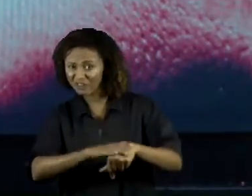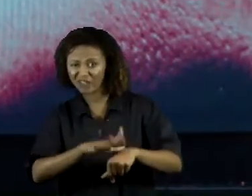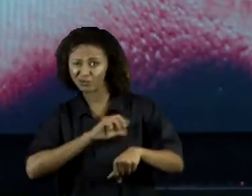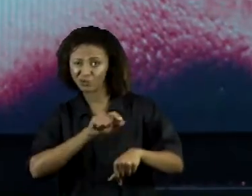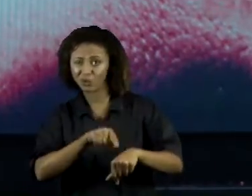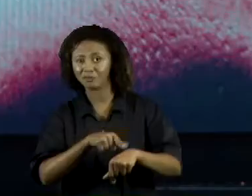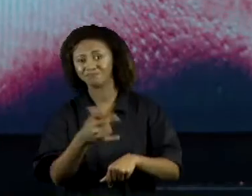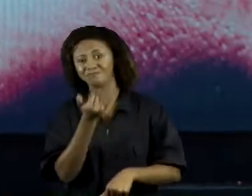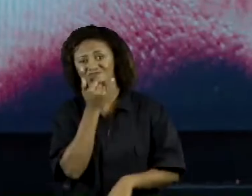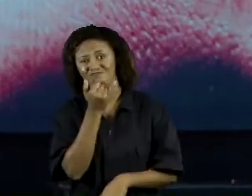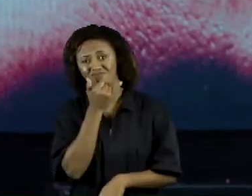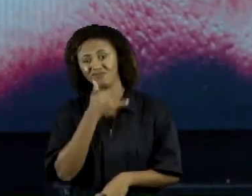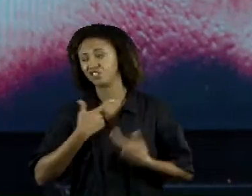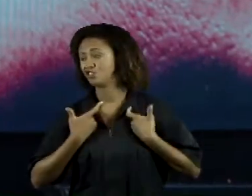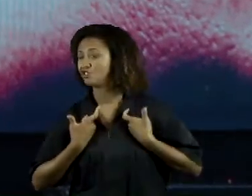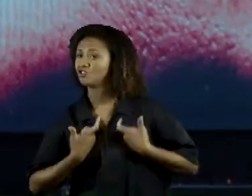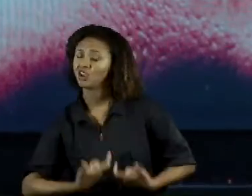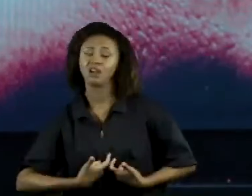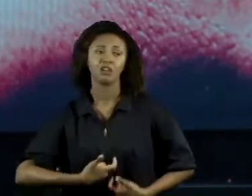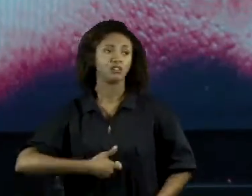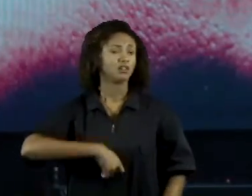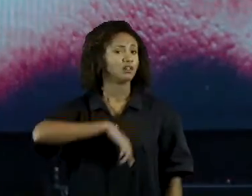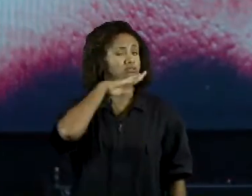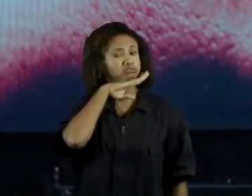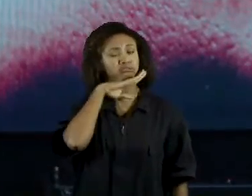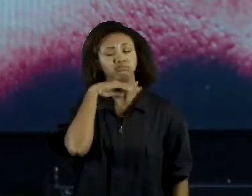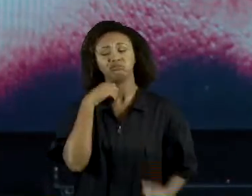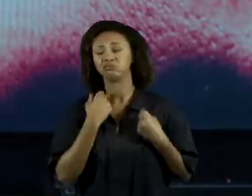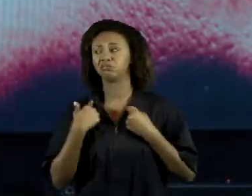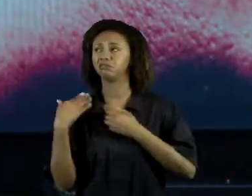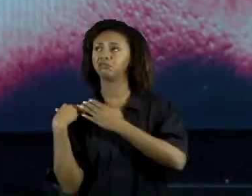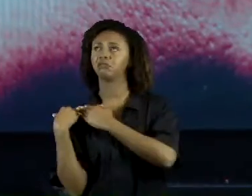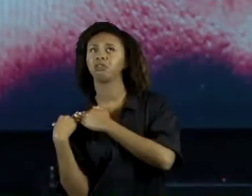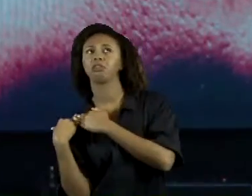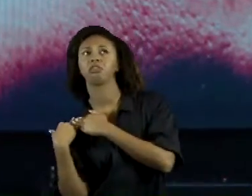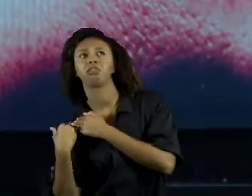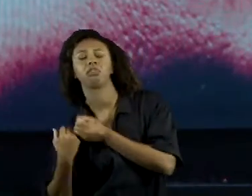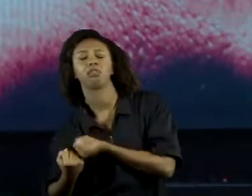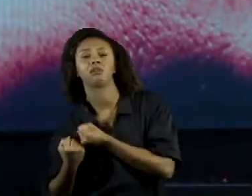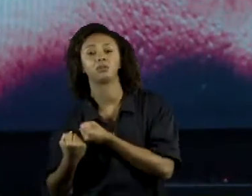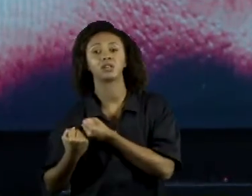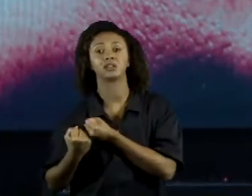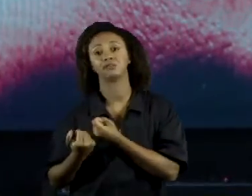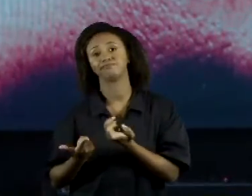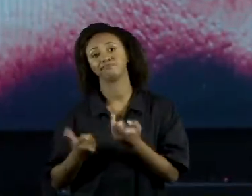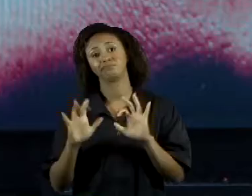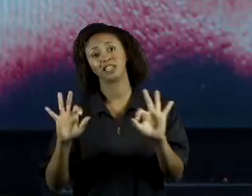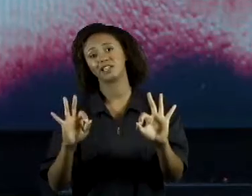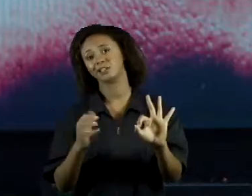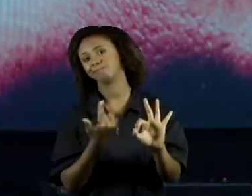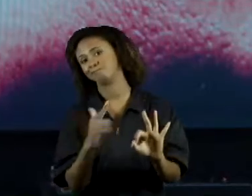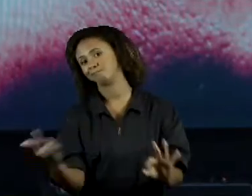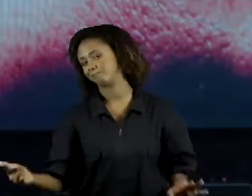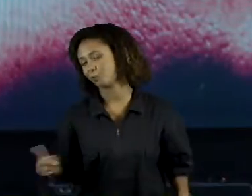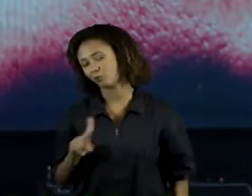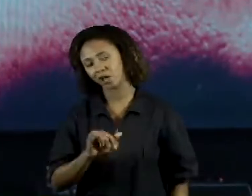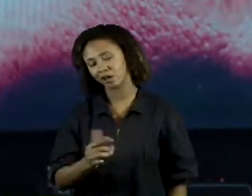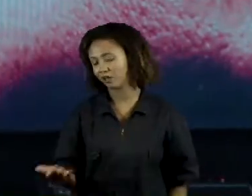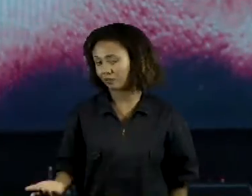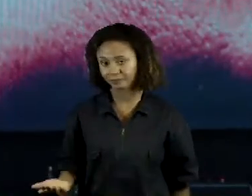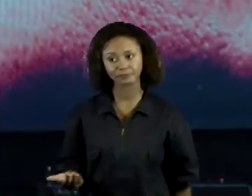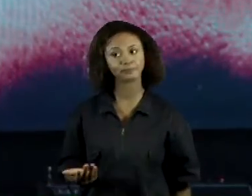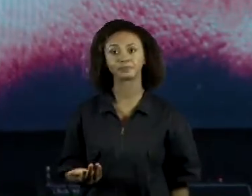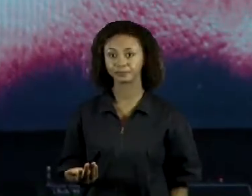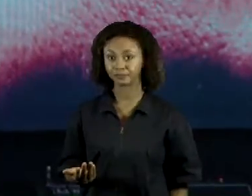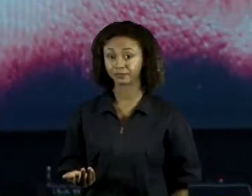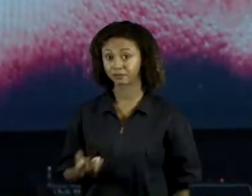enfadonho, será pesado e, portanto, não será excelente. As pessoas que amam